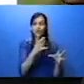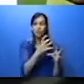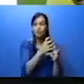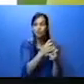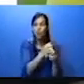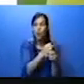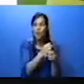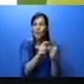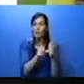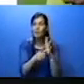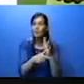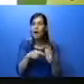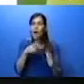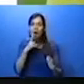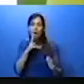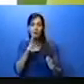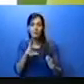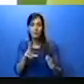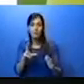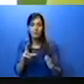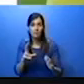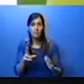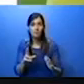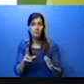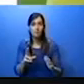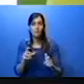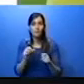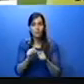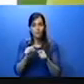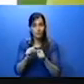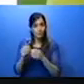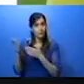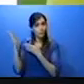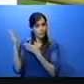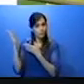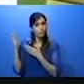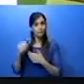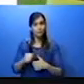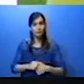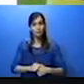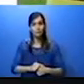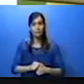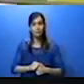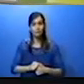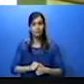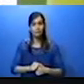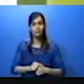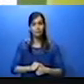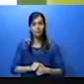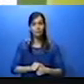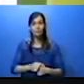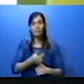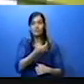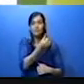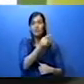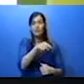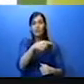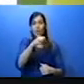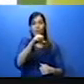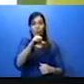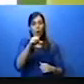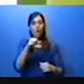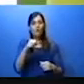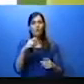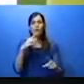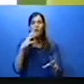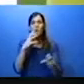chegar nesse resultado. É o que foi feito aqui, 6,9. Mais 7,8,